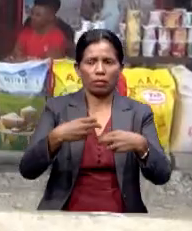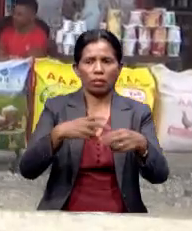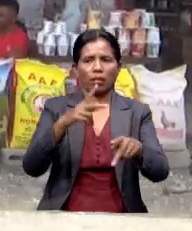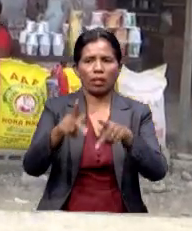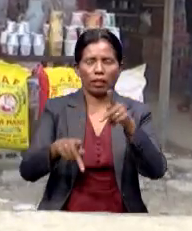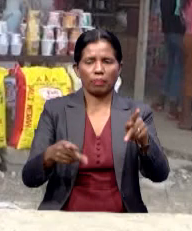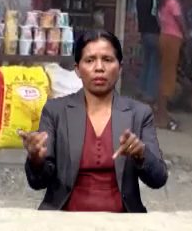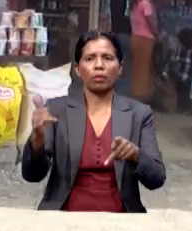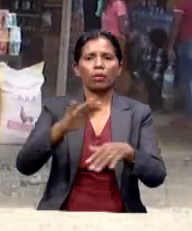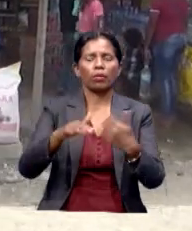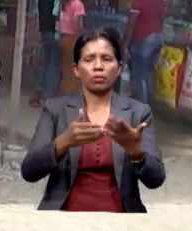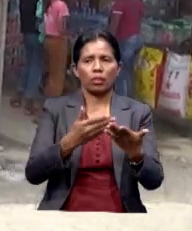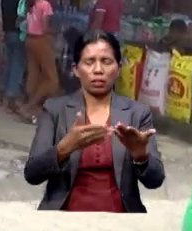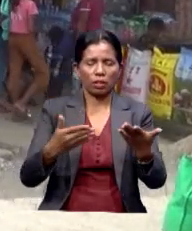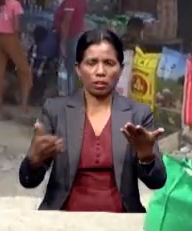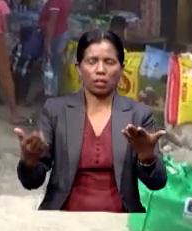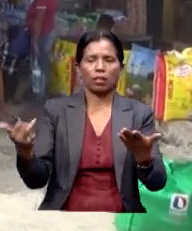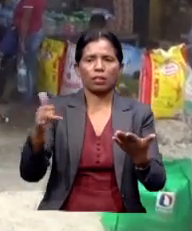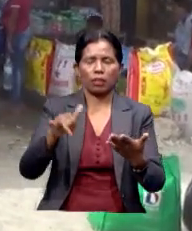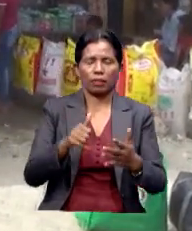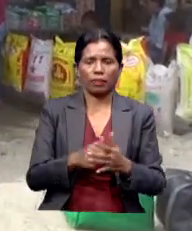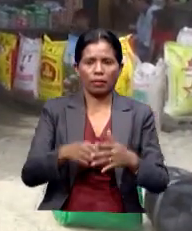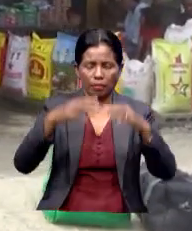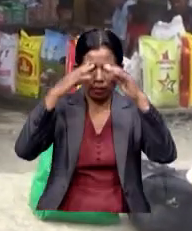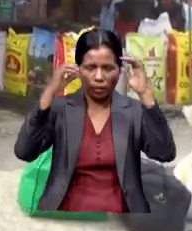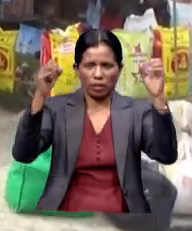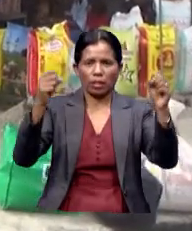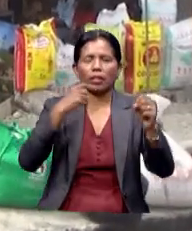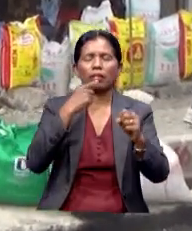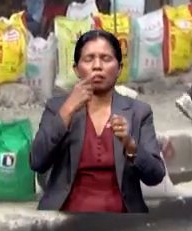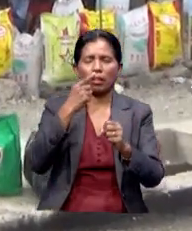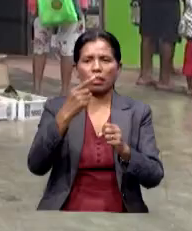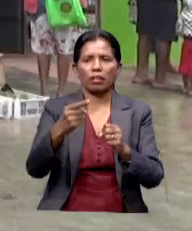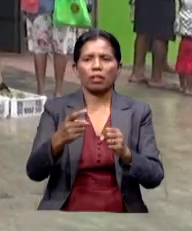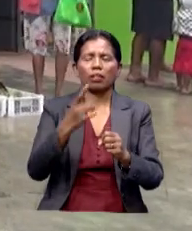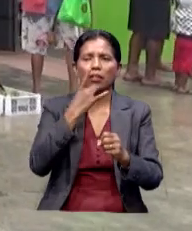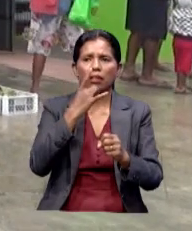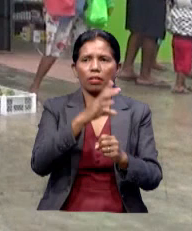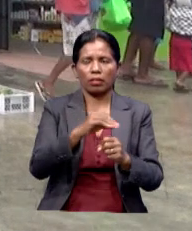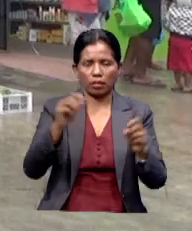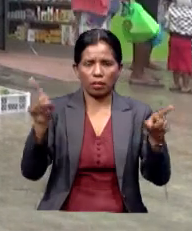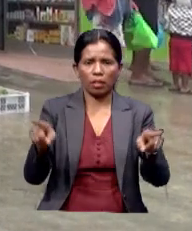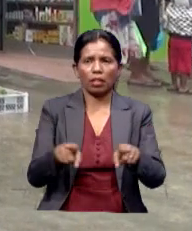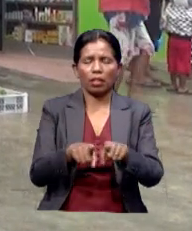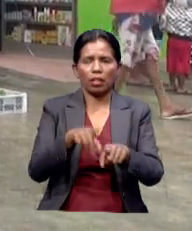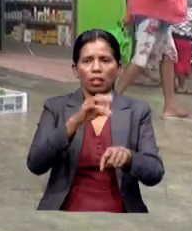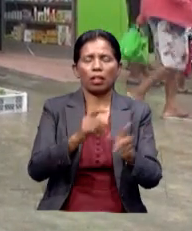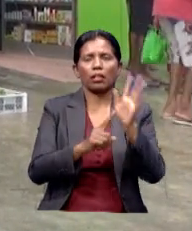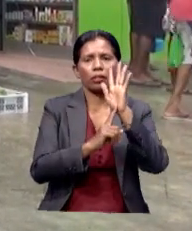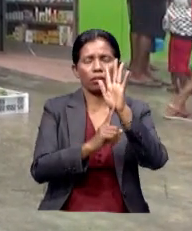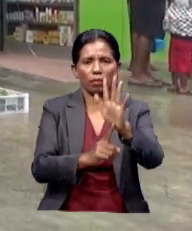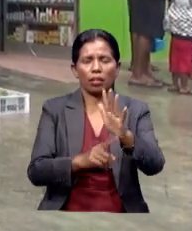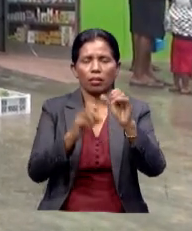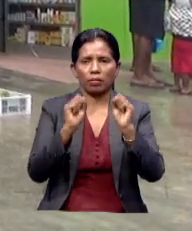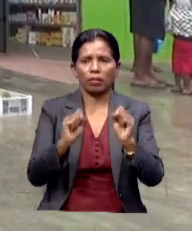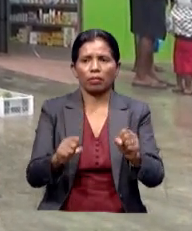sang eletrônico sira. Presidente tane consumidor hateteng consumidor sira tengki hatomang ang hato okesha